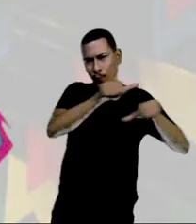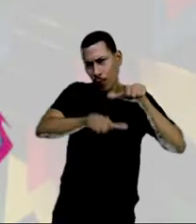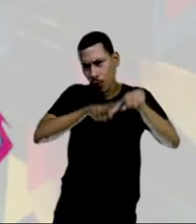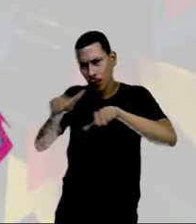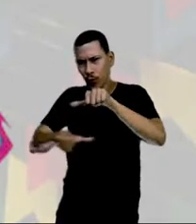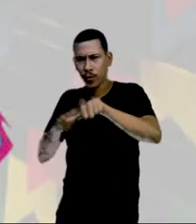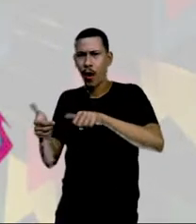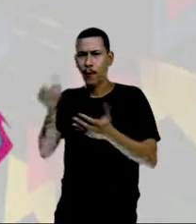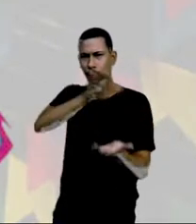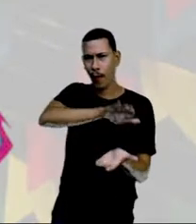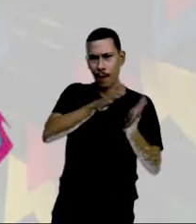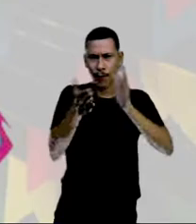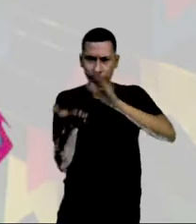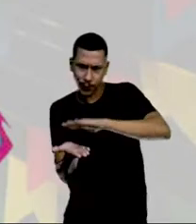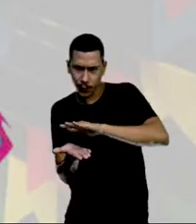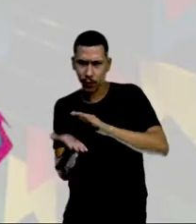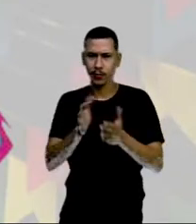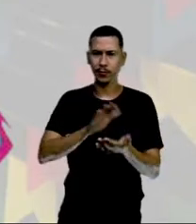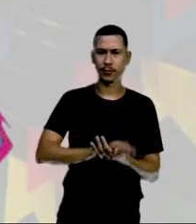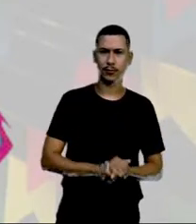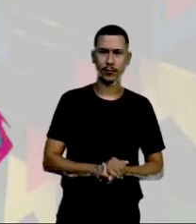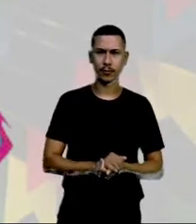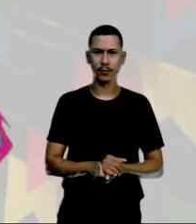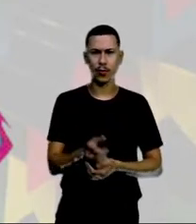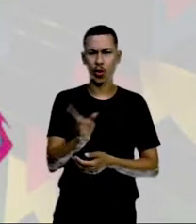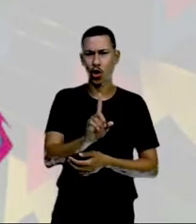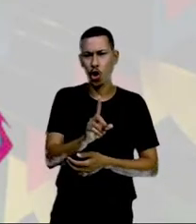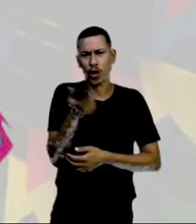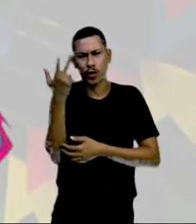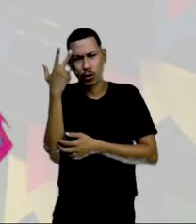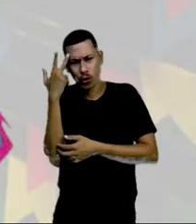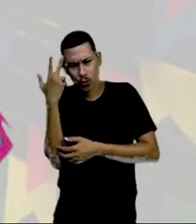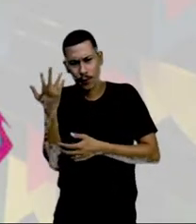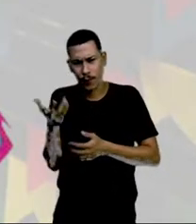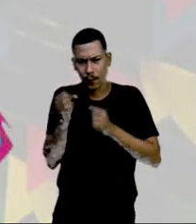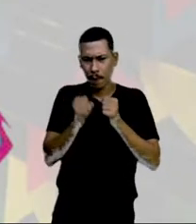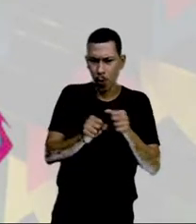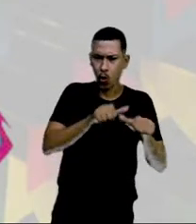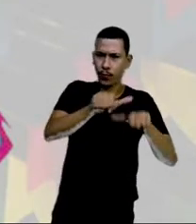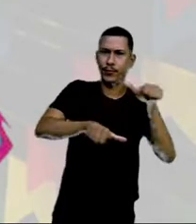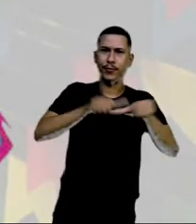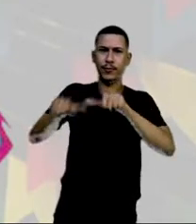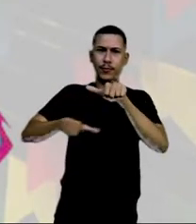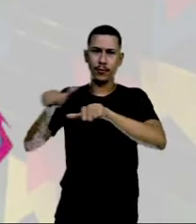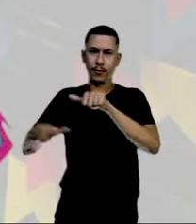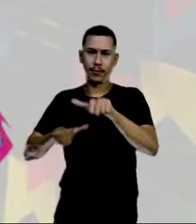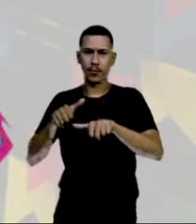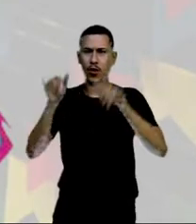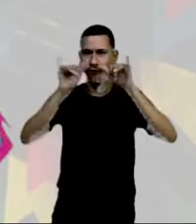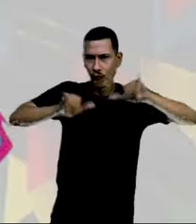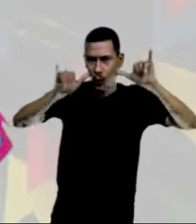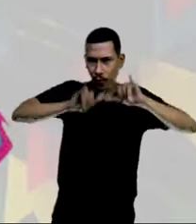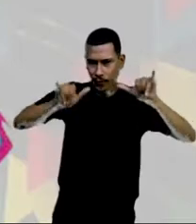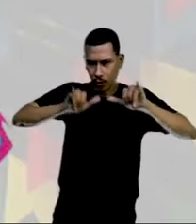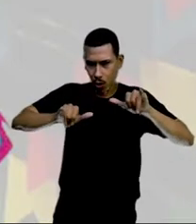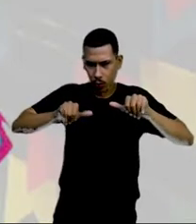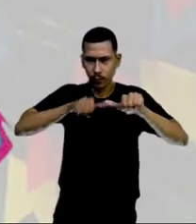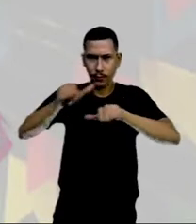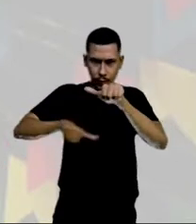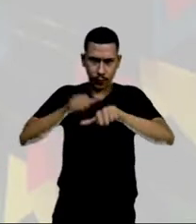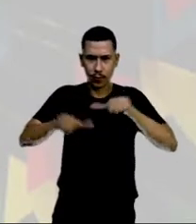uma constante, ou seja, uma única forma de você encontrar a informação que você